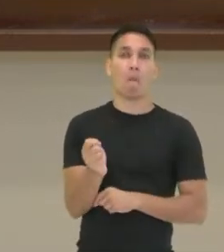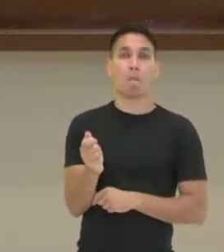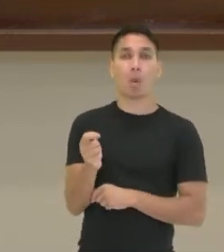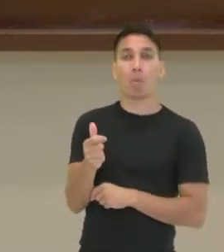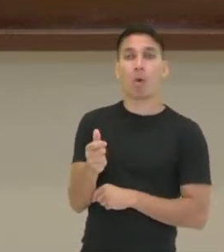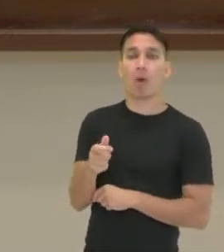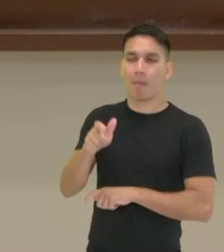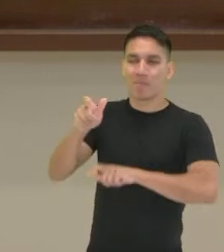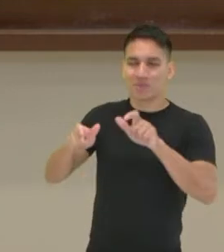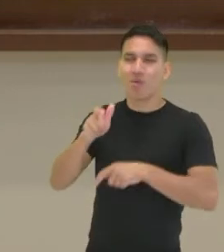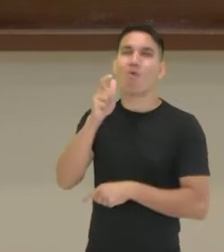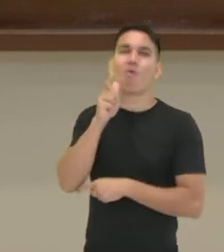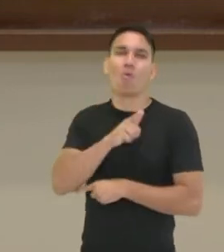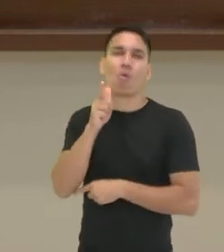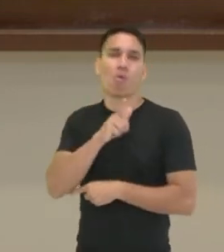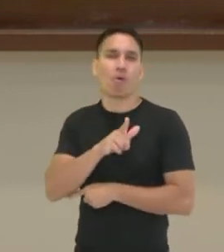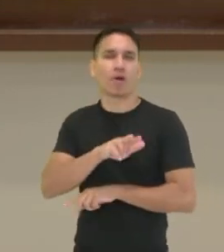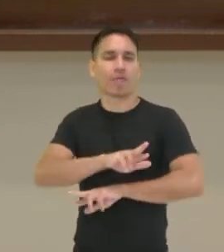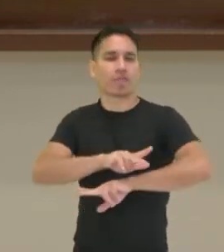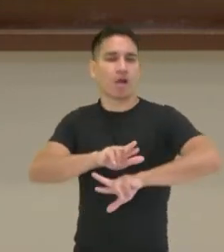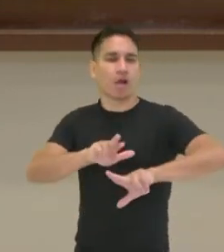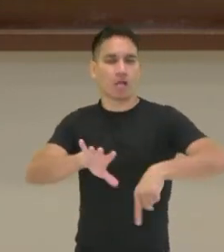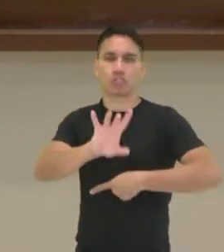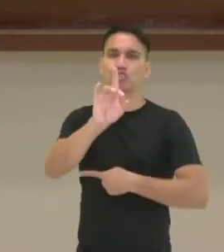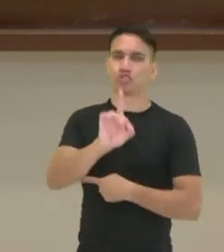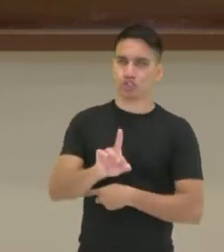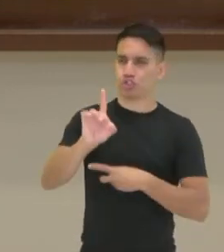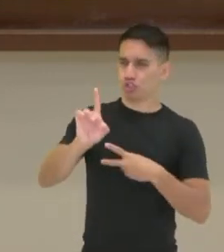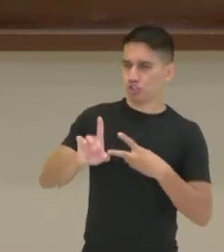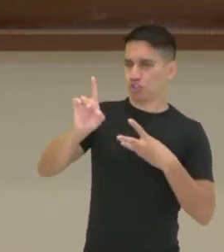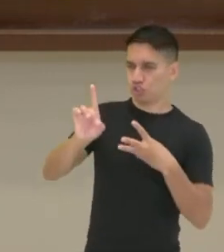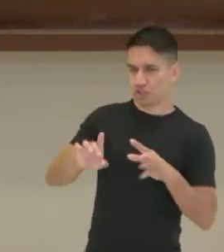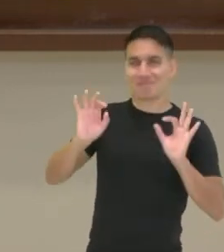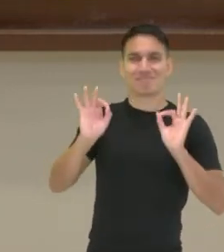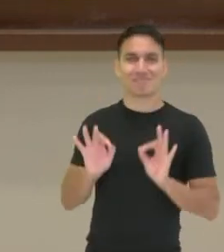que conseguem ter todos os seus direitos ali